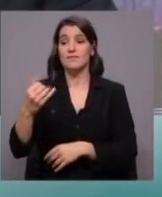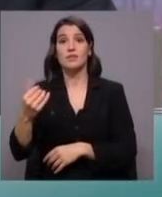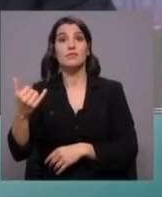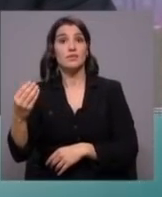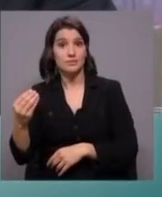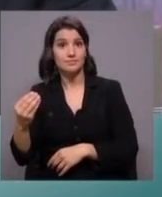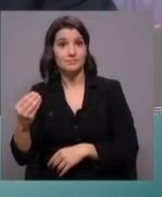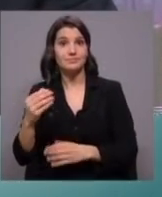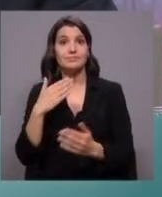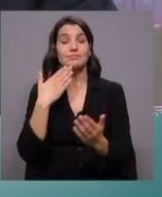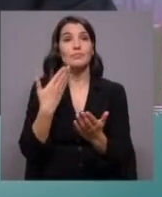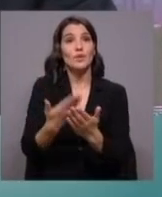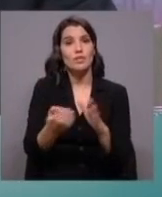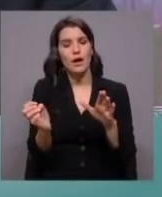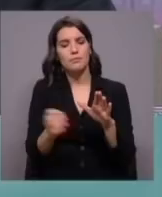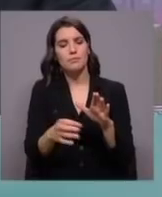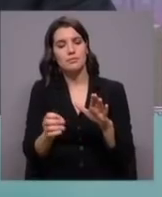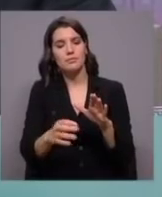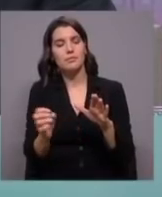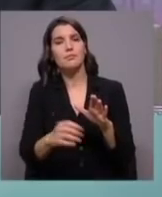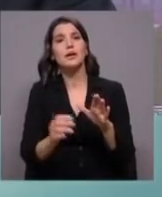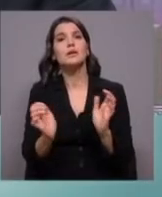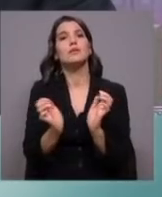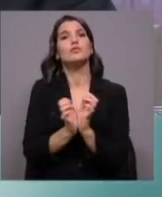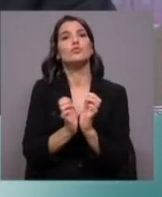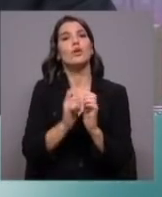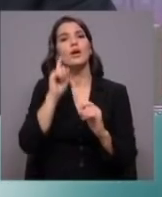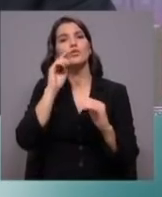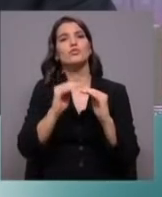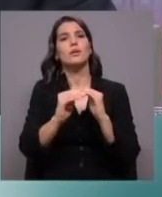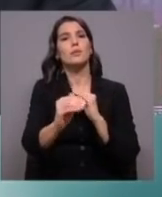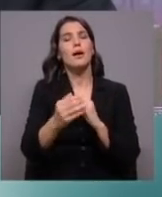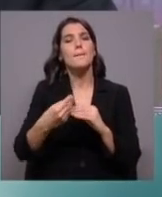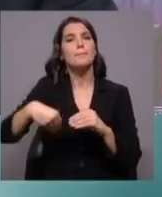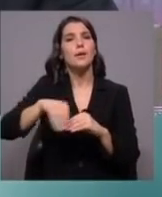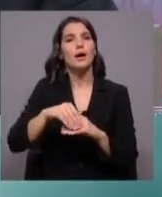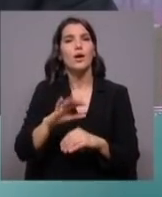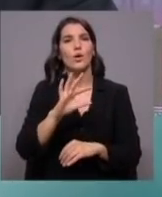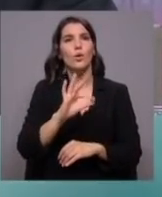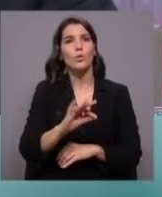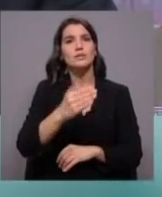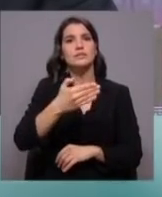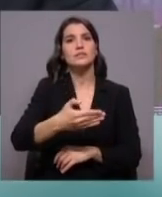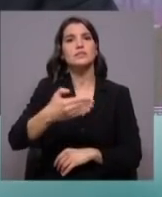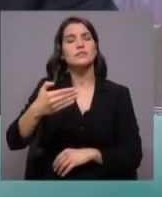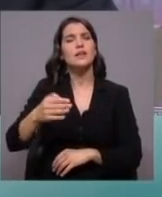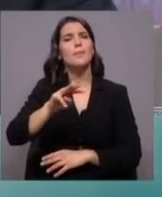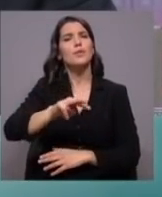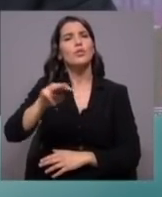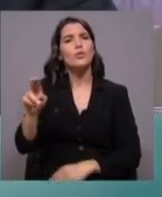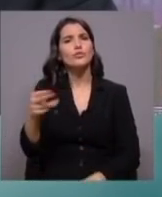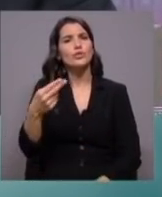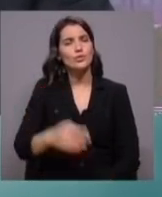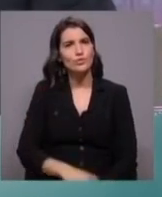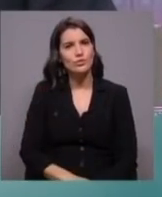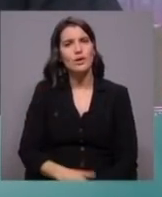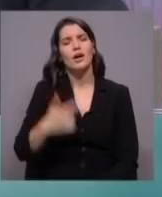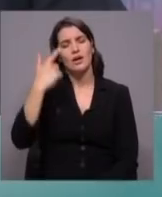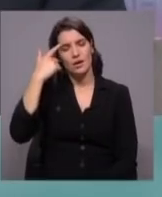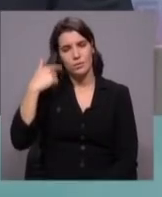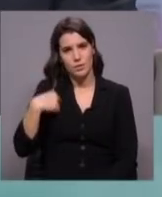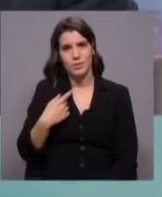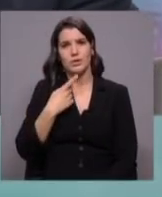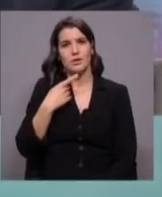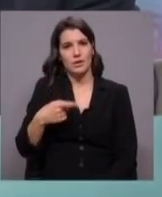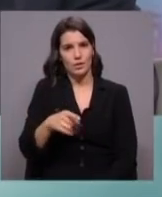2020 deu ao Fundo de Sustentabilidade da Segurança Social mais 477 milhões de euros. O que é que isso eu interessa se continua a... O Dr. Rui Rio, no